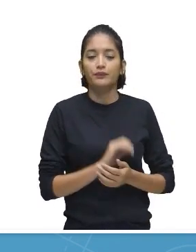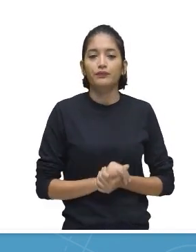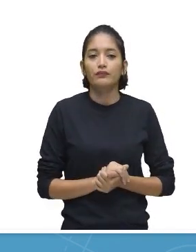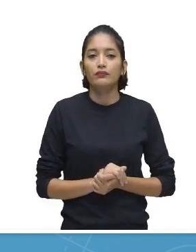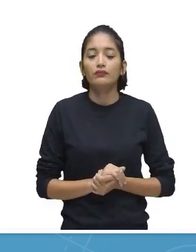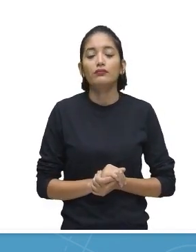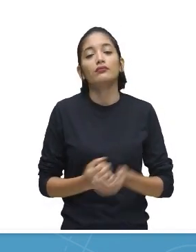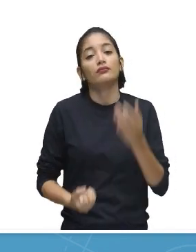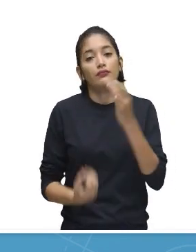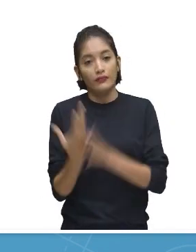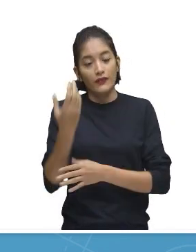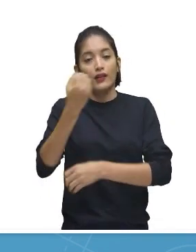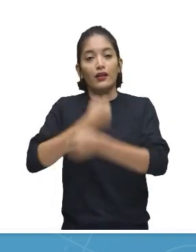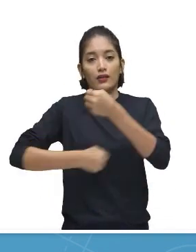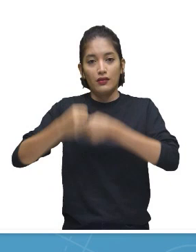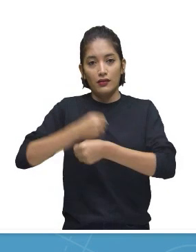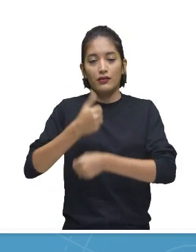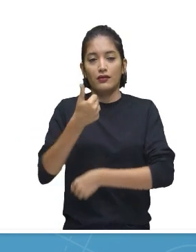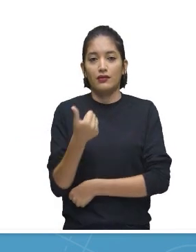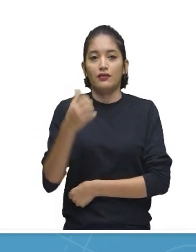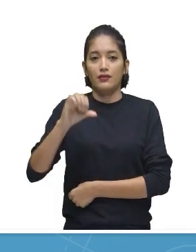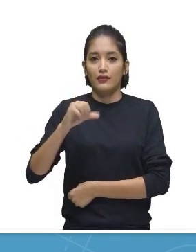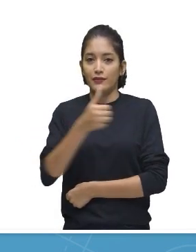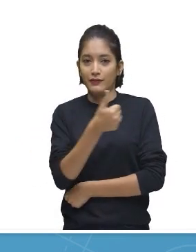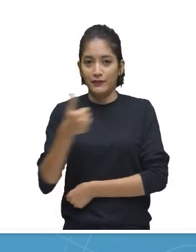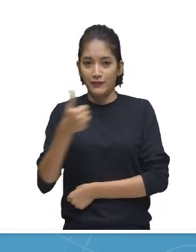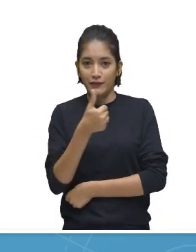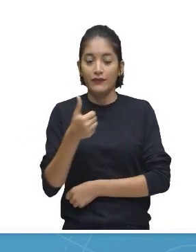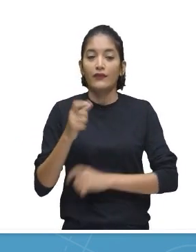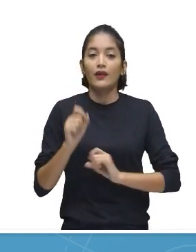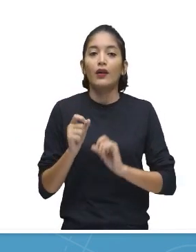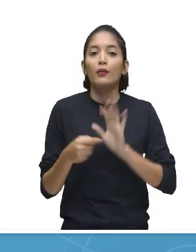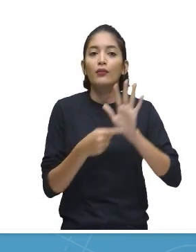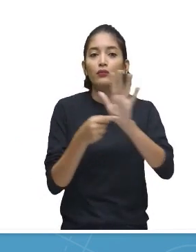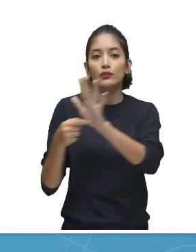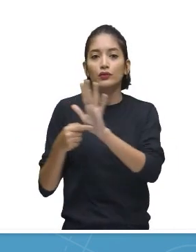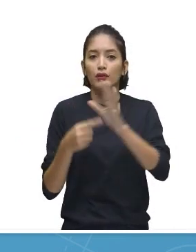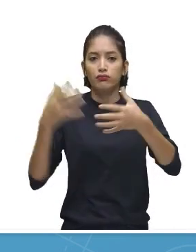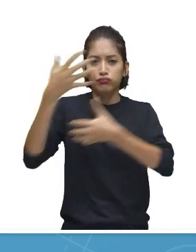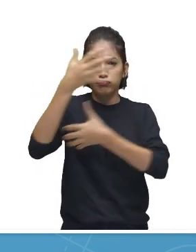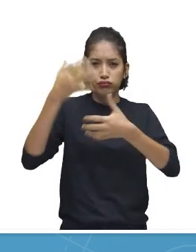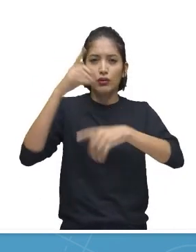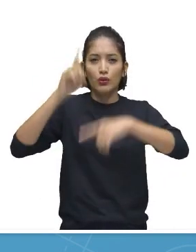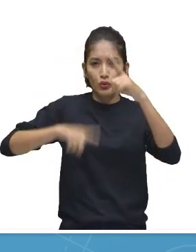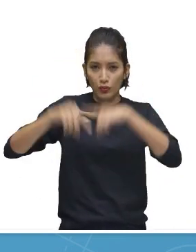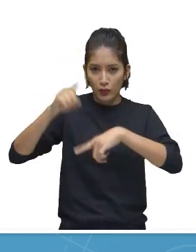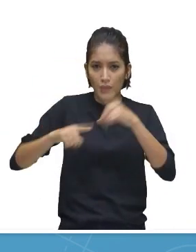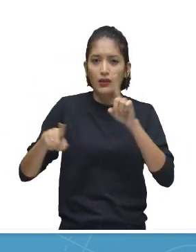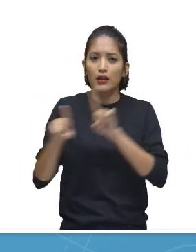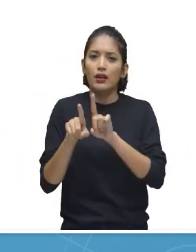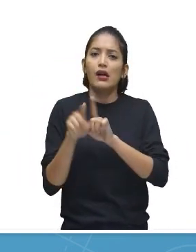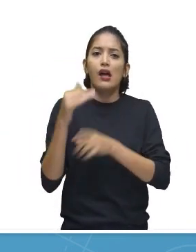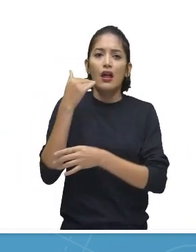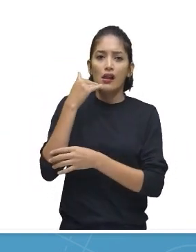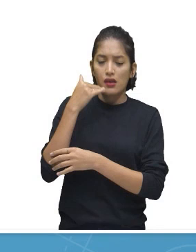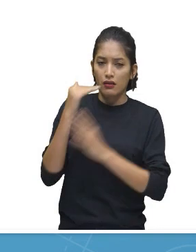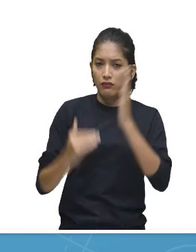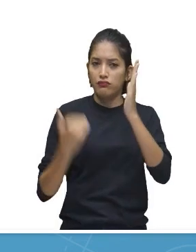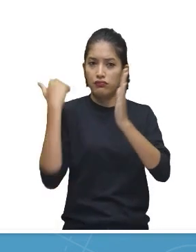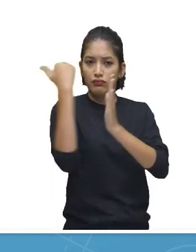em 1911, reagindo à excessiva fragmentação dos objetos e à destruição de sua